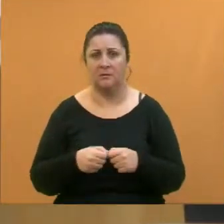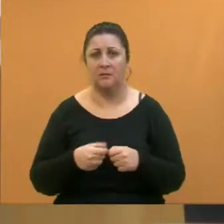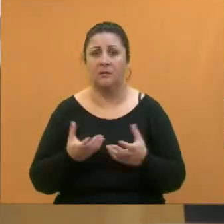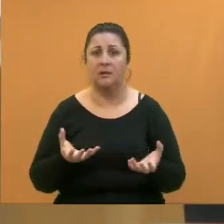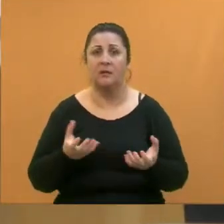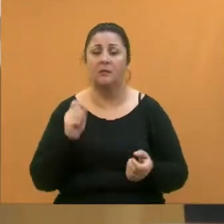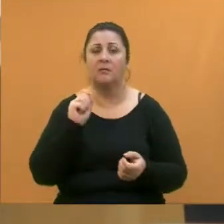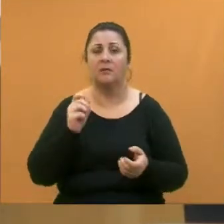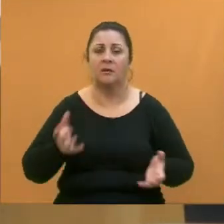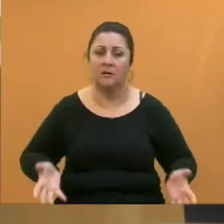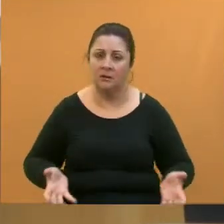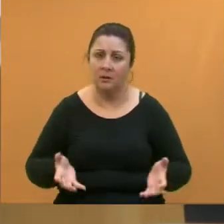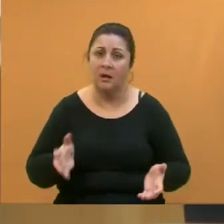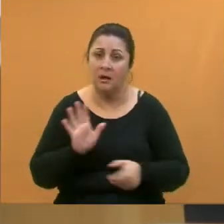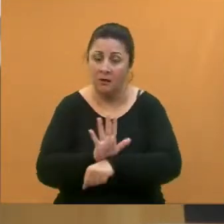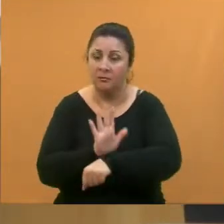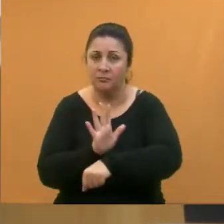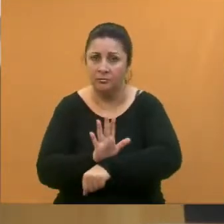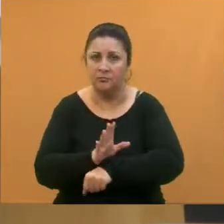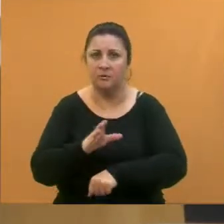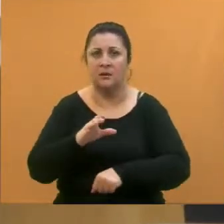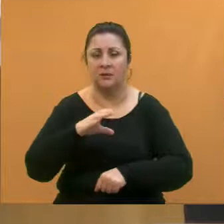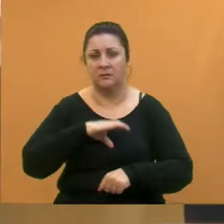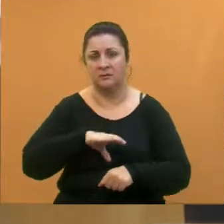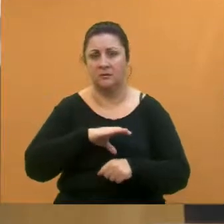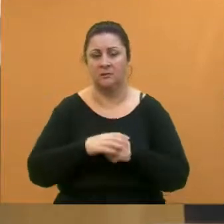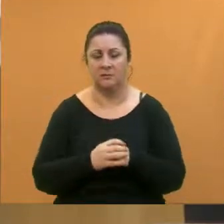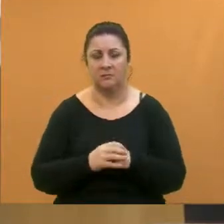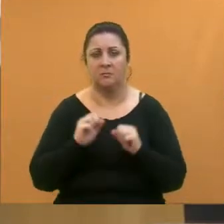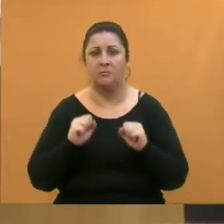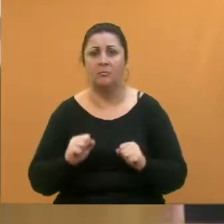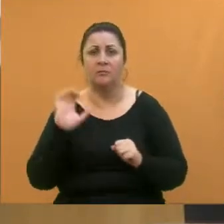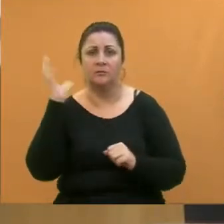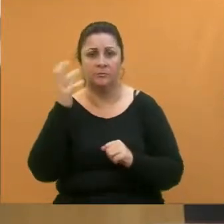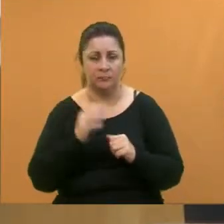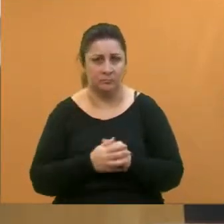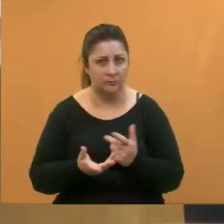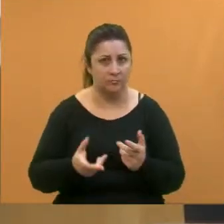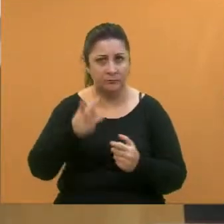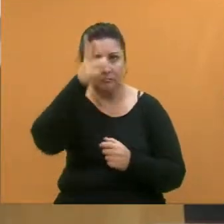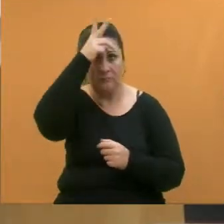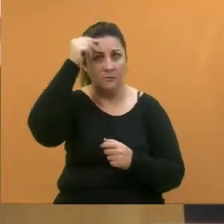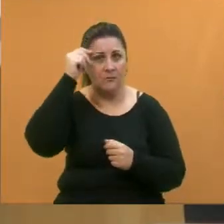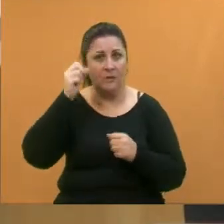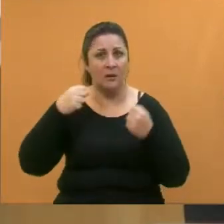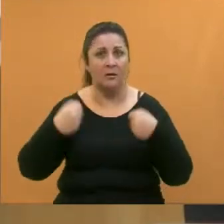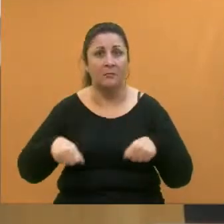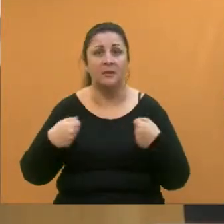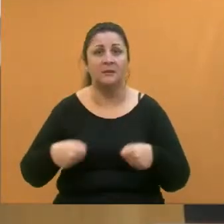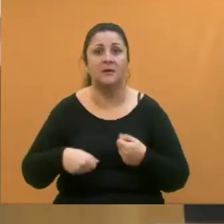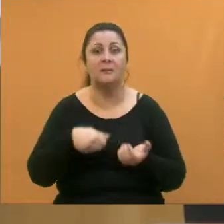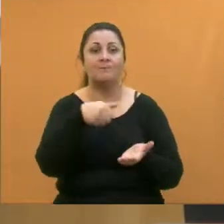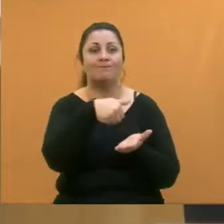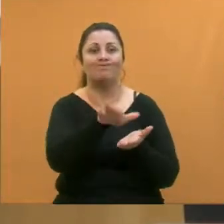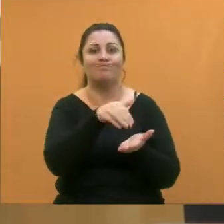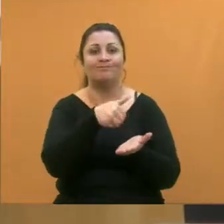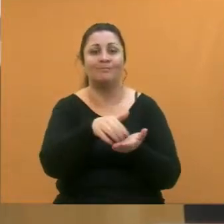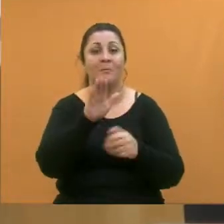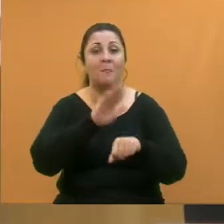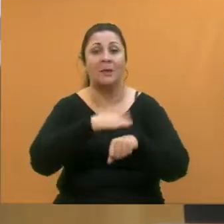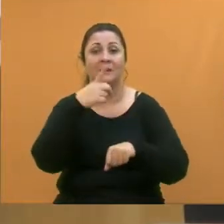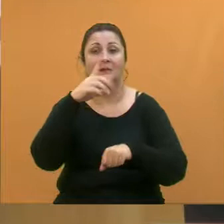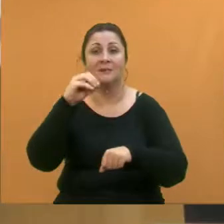é ajudar a cidade. Pode até acontecer que agora o prefeito tenha que demitir aí mais de 100 pessoas do